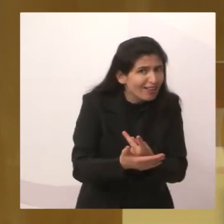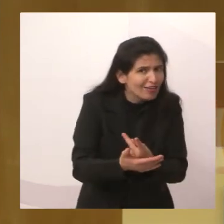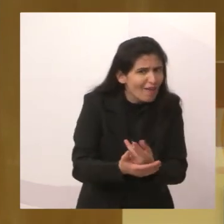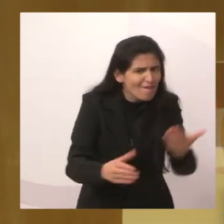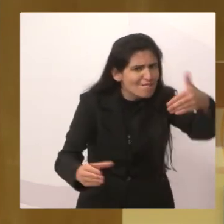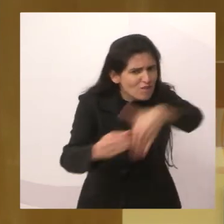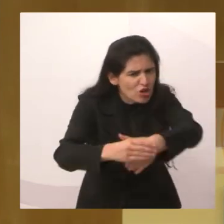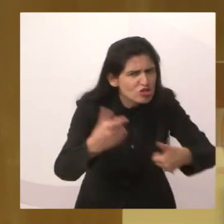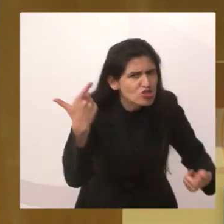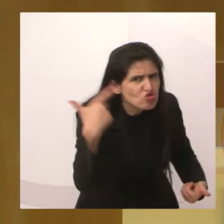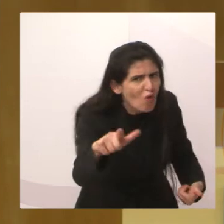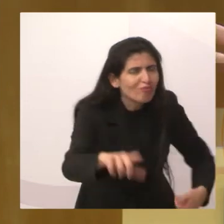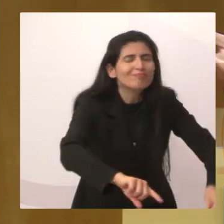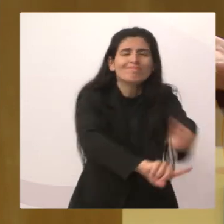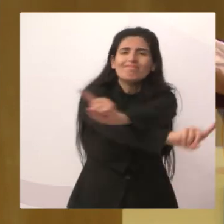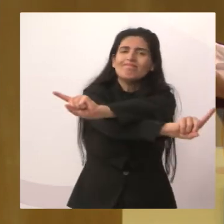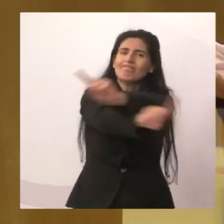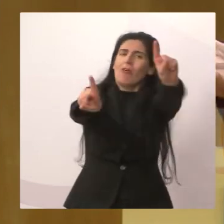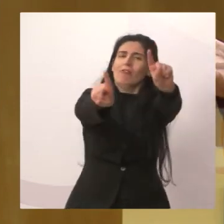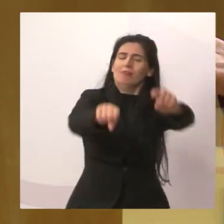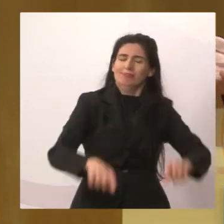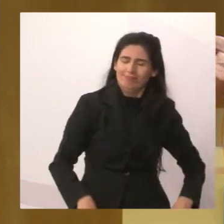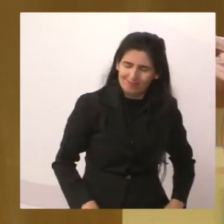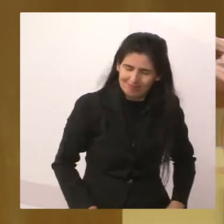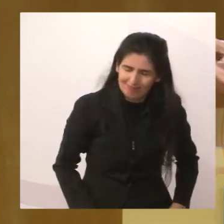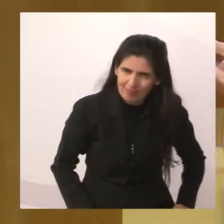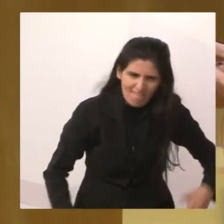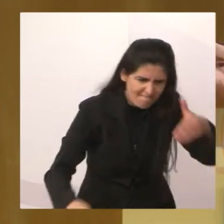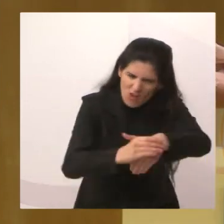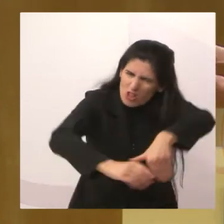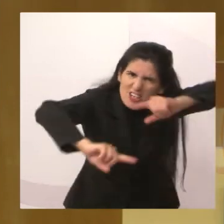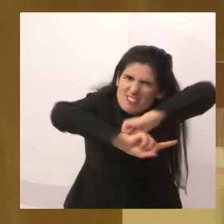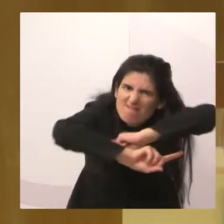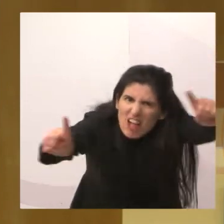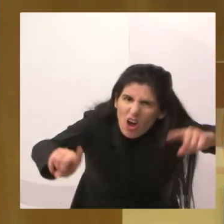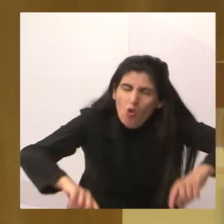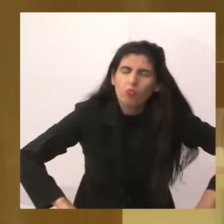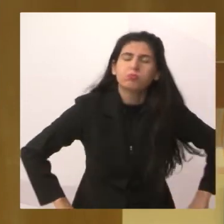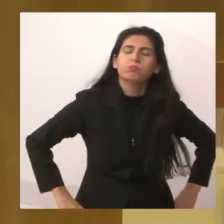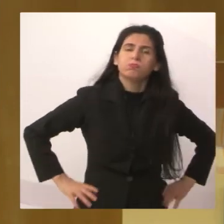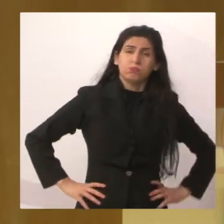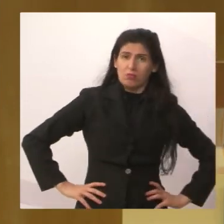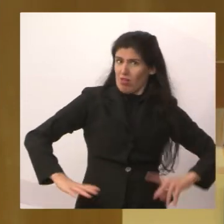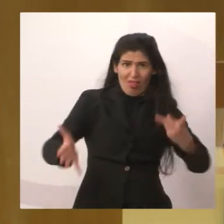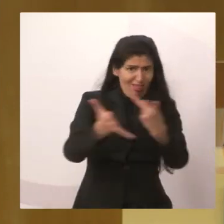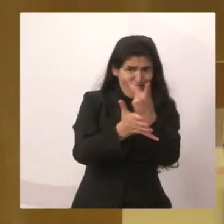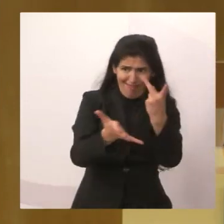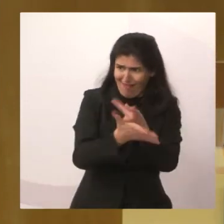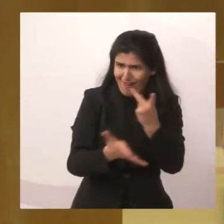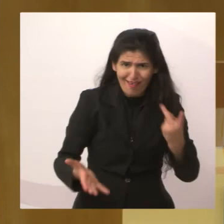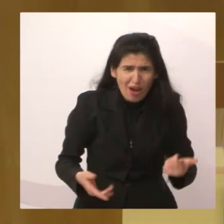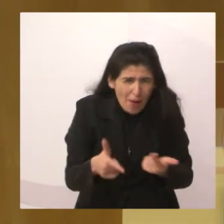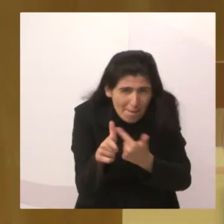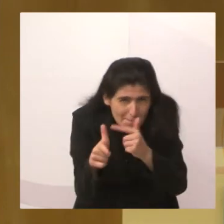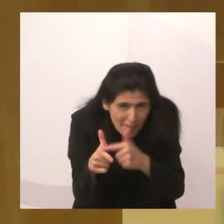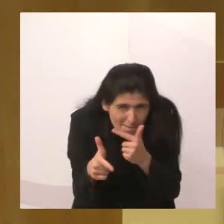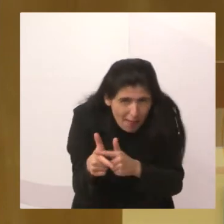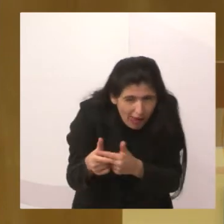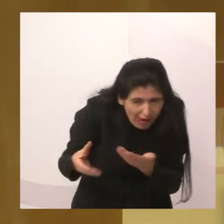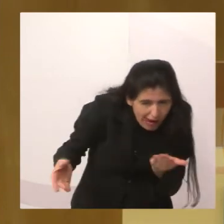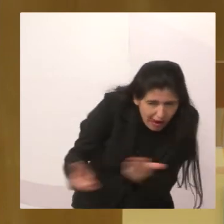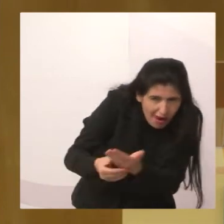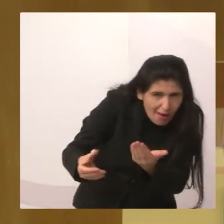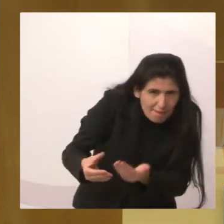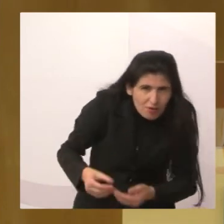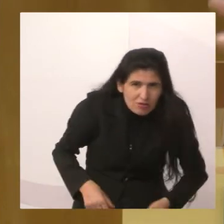Para que votar no cara que não está representando a cidade? Para que votar no cara que tem que ter problema com as contas, com problema?